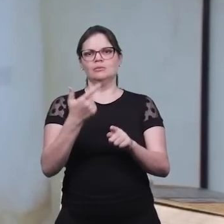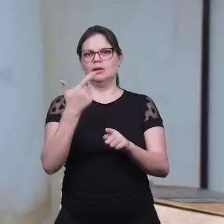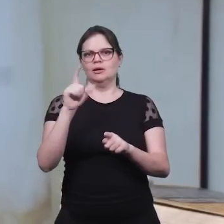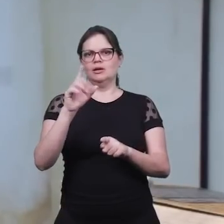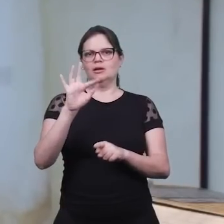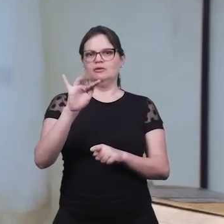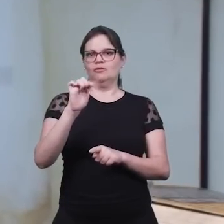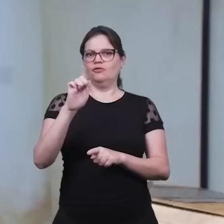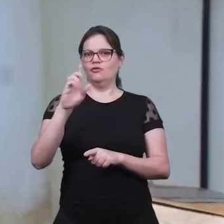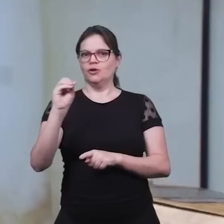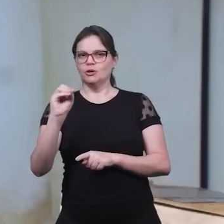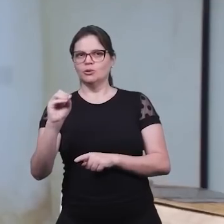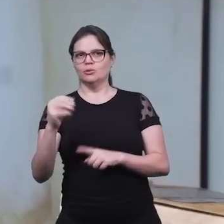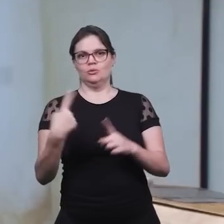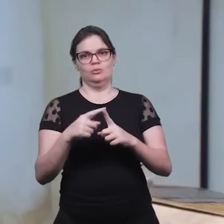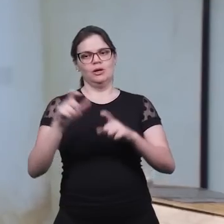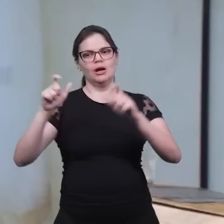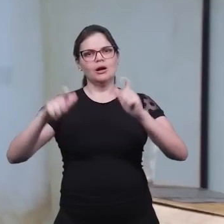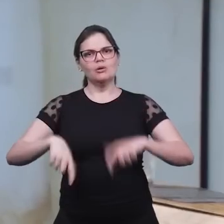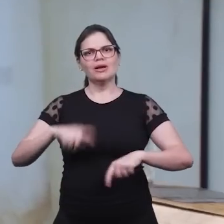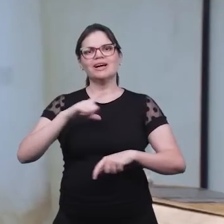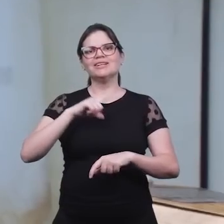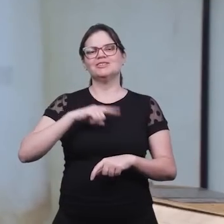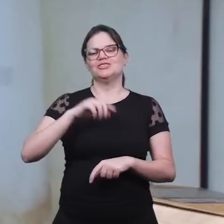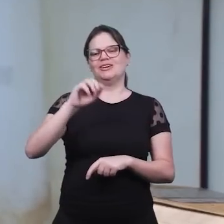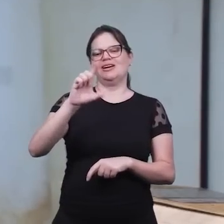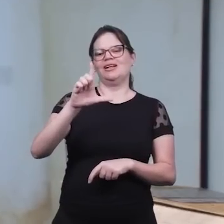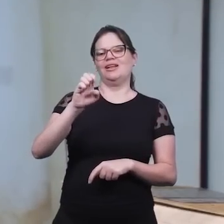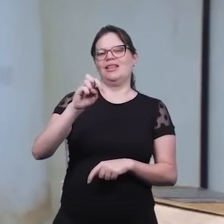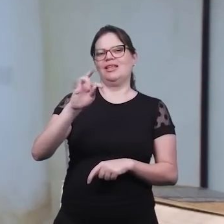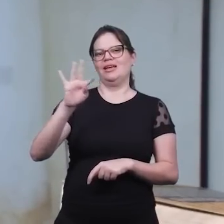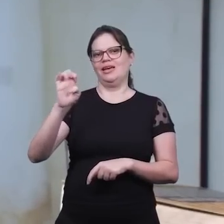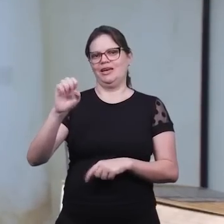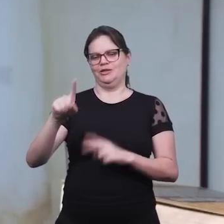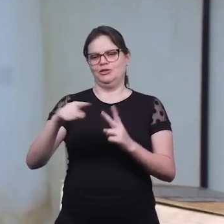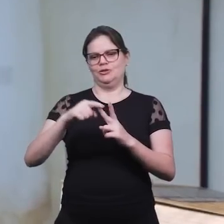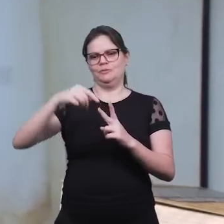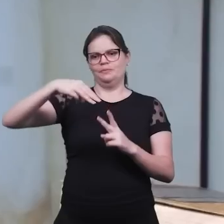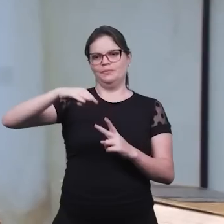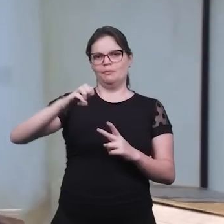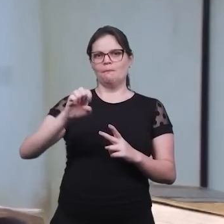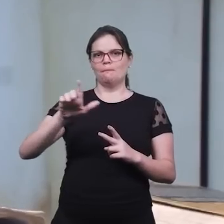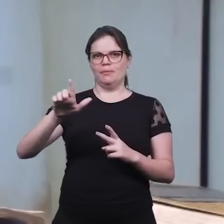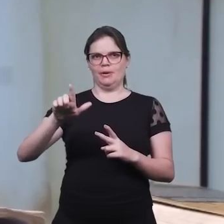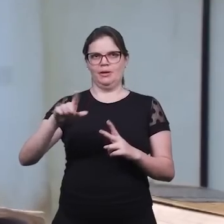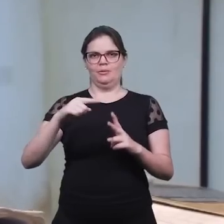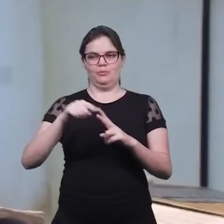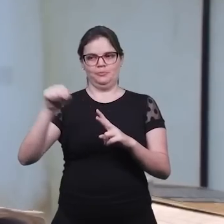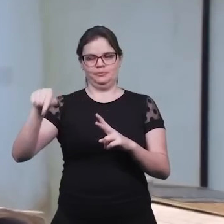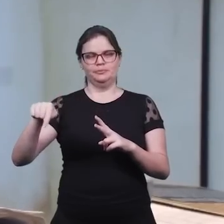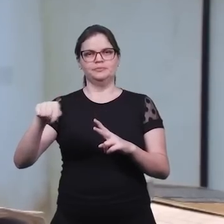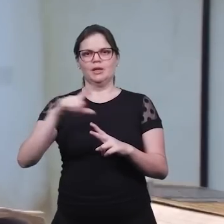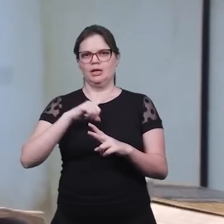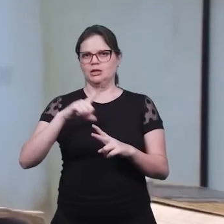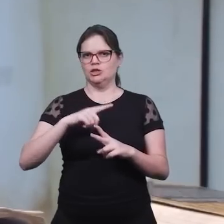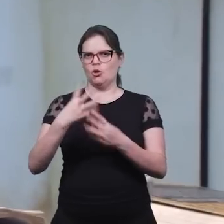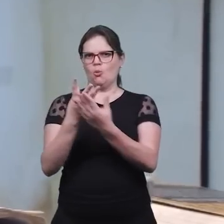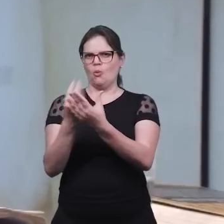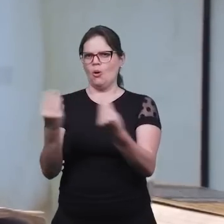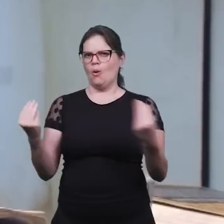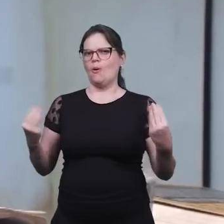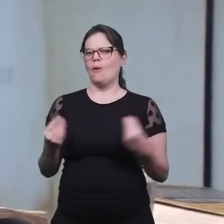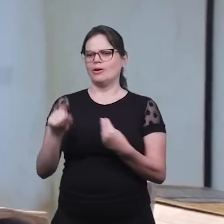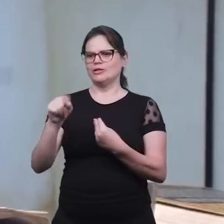verga, como também romãs e figo. Rapaz, ali a terra... Aliás, essa terra que emana leite e mel,